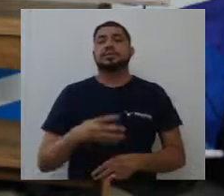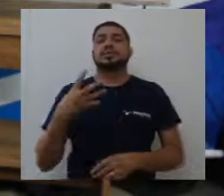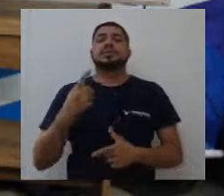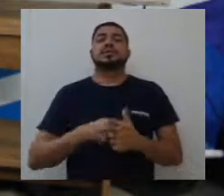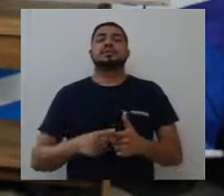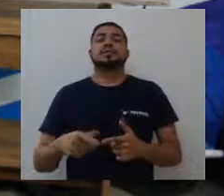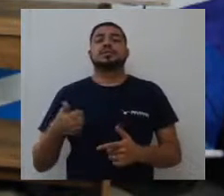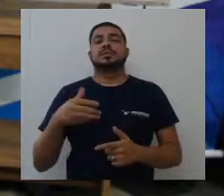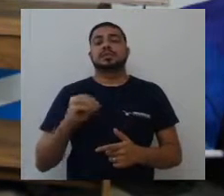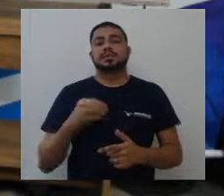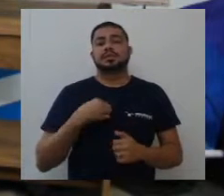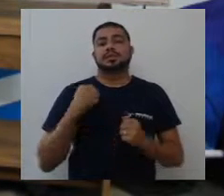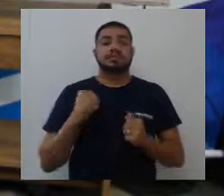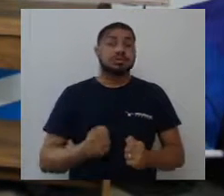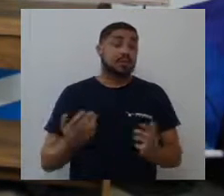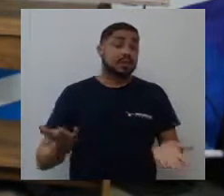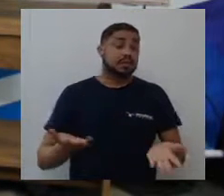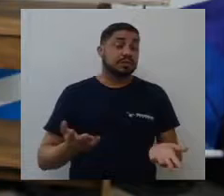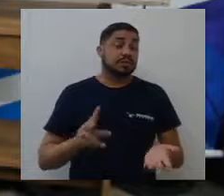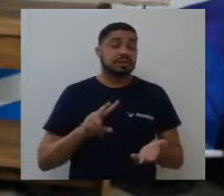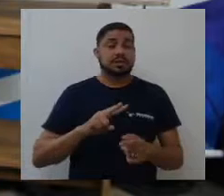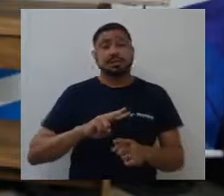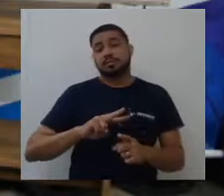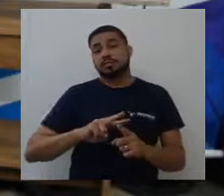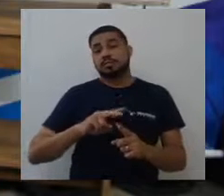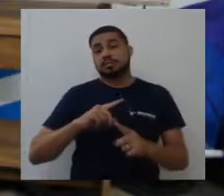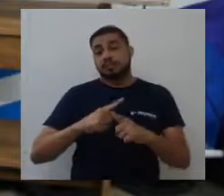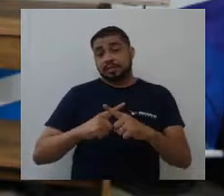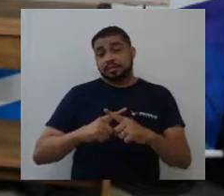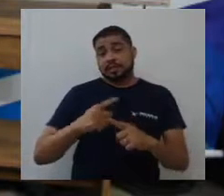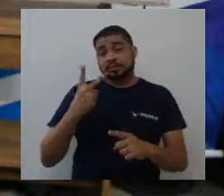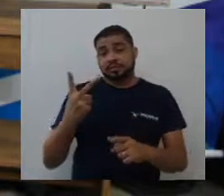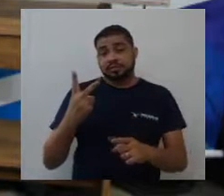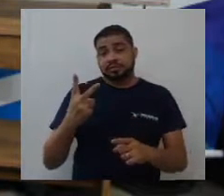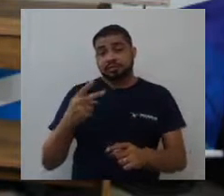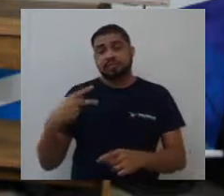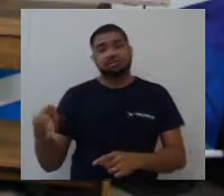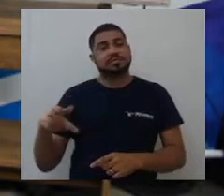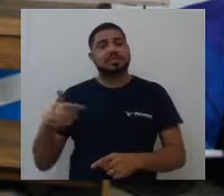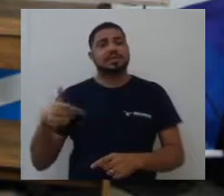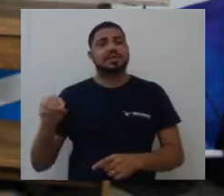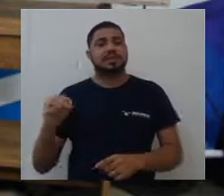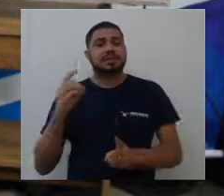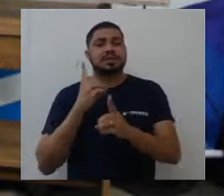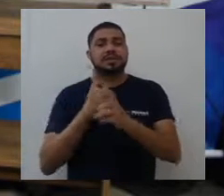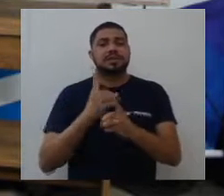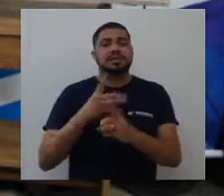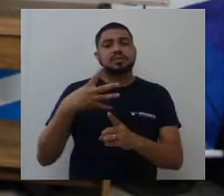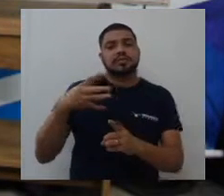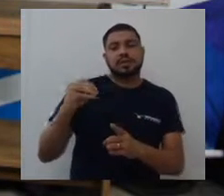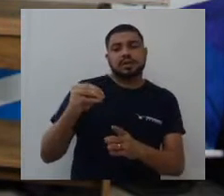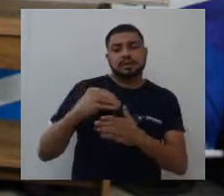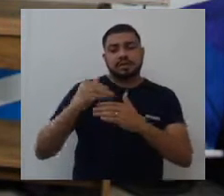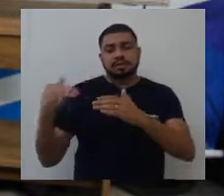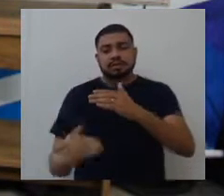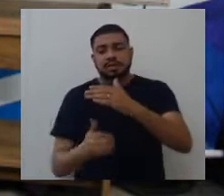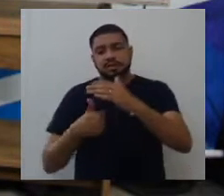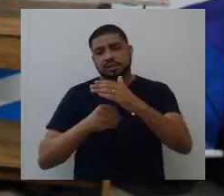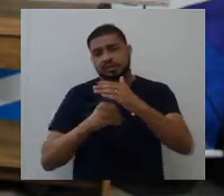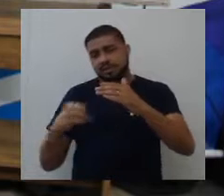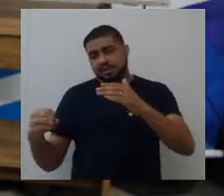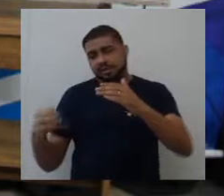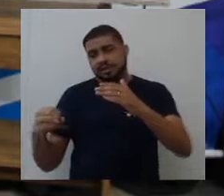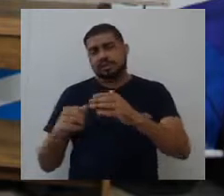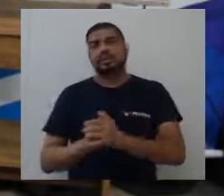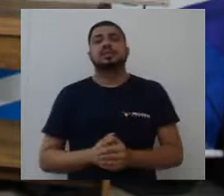por 10, eu posso agora multiplicar os 2 por 10, ó, e encontrar 40 e embaixo o 100, o que traz